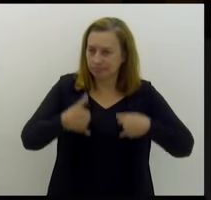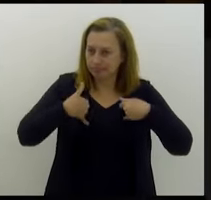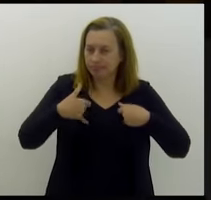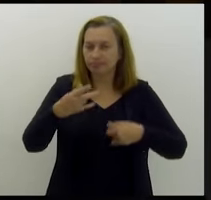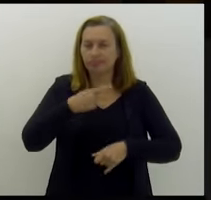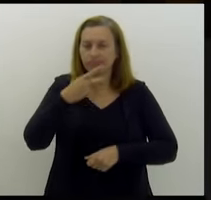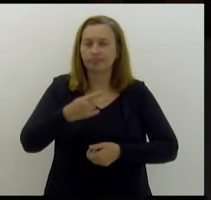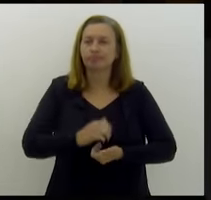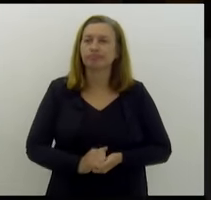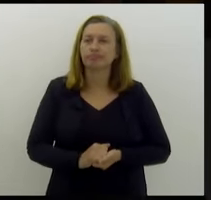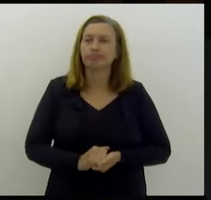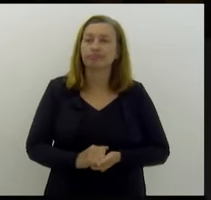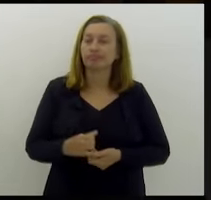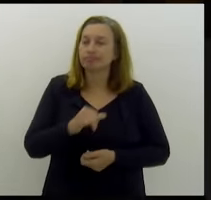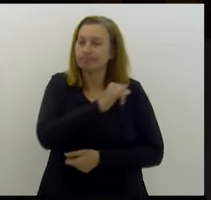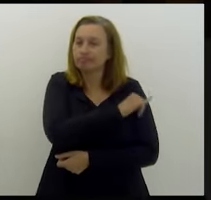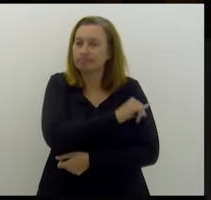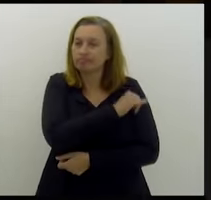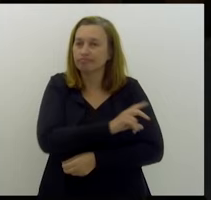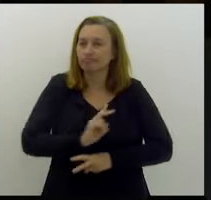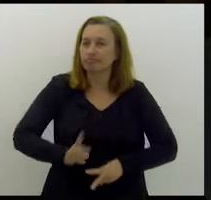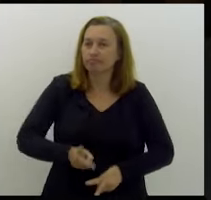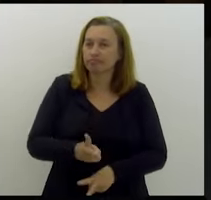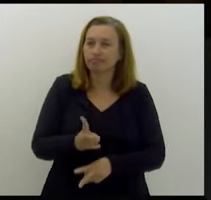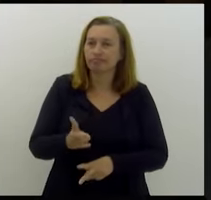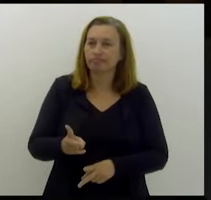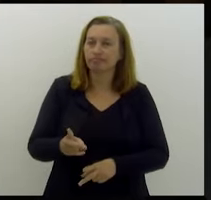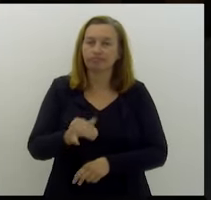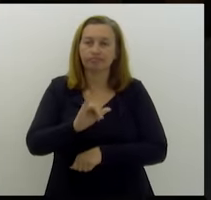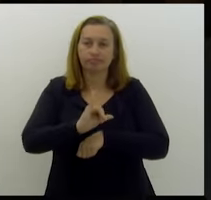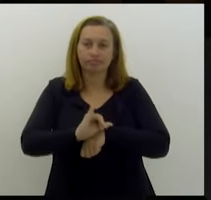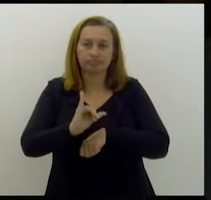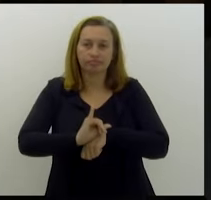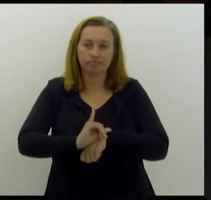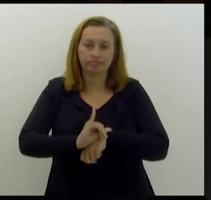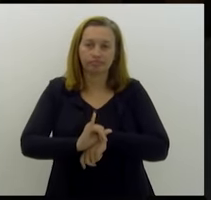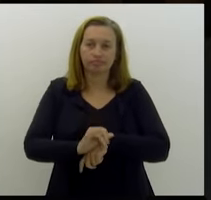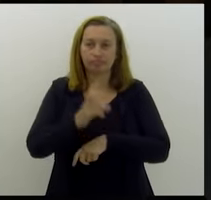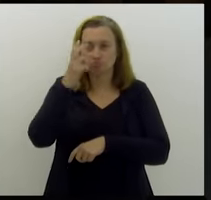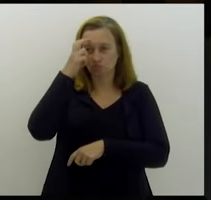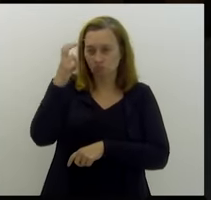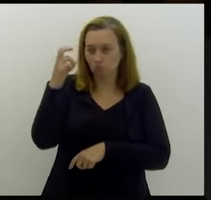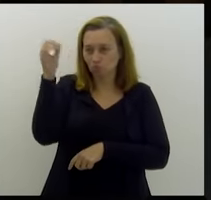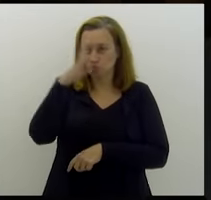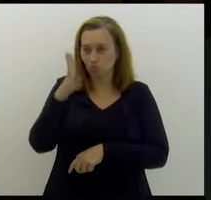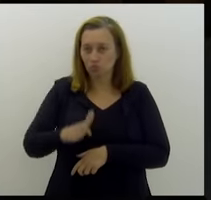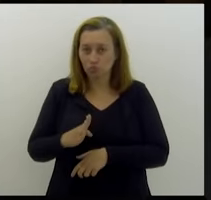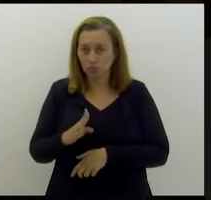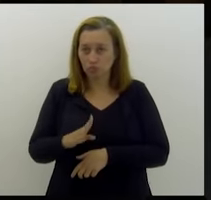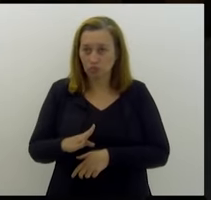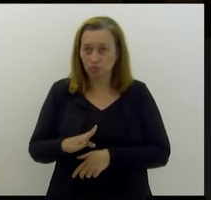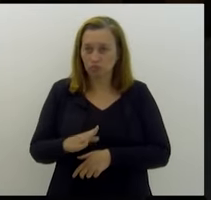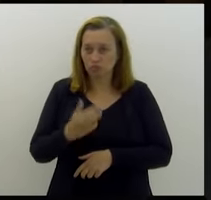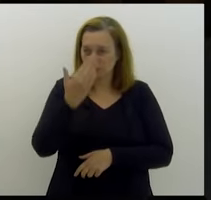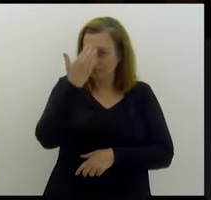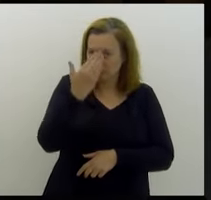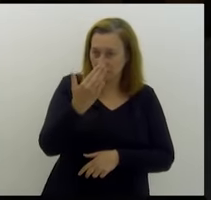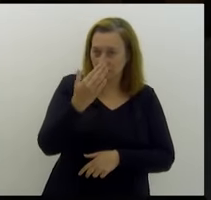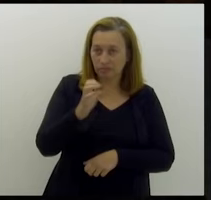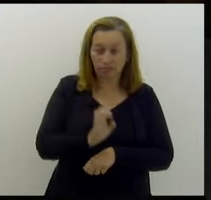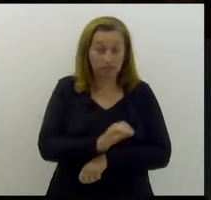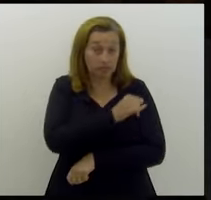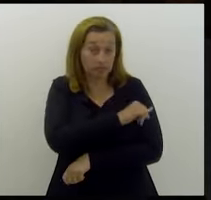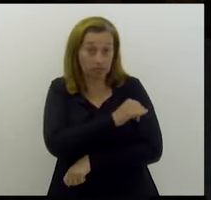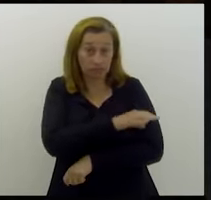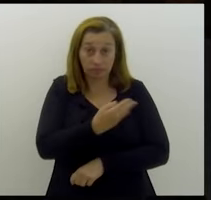seguinte o Rio de Janeiro continua sendo a capital cultural do Brasil não graças ao estado do Rio de Janeiro não graças ao